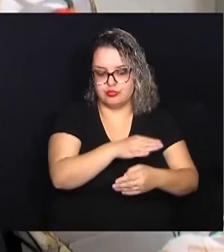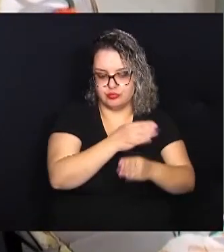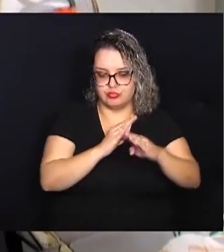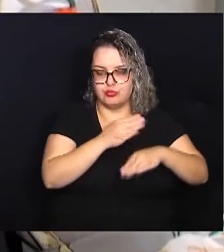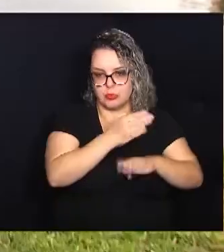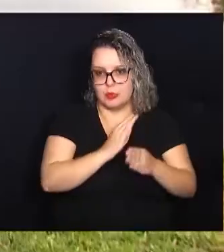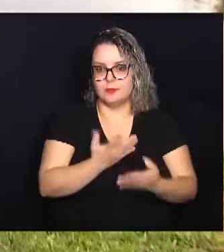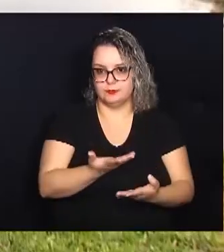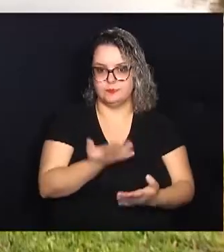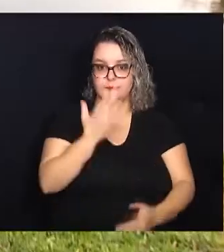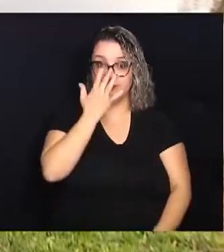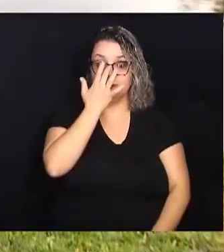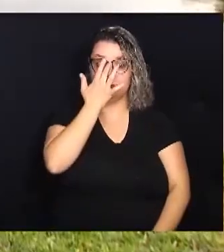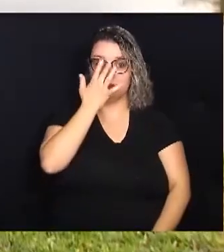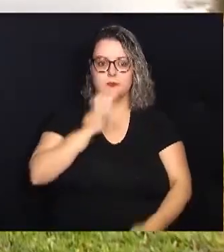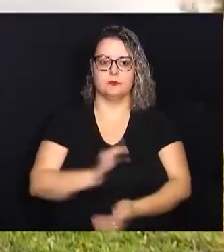infecção.